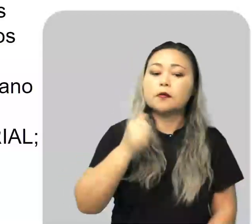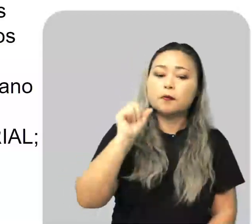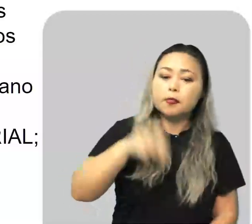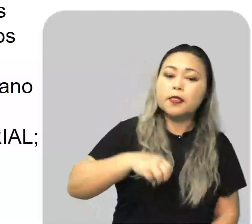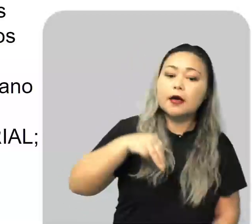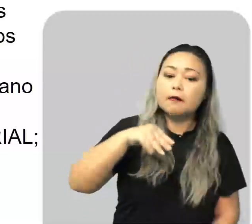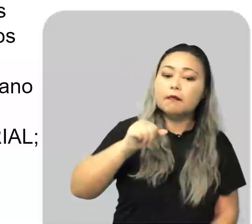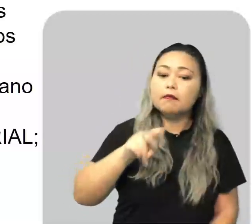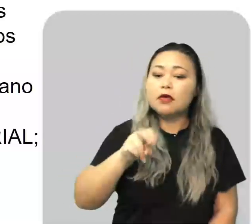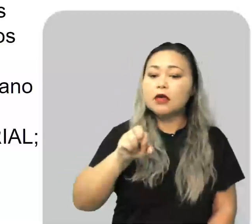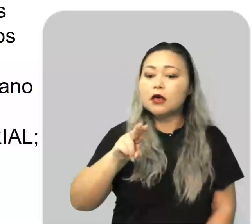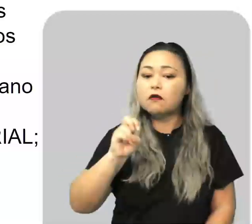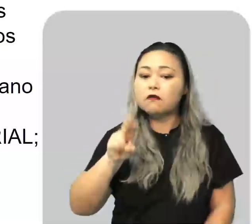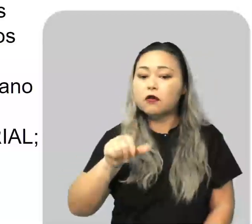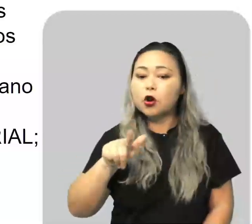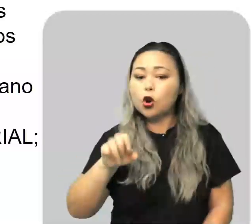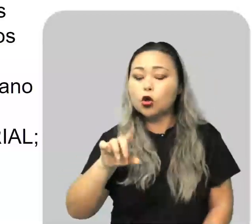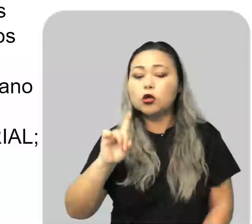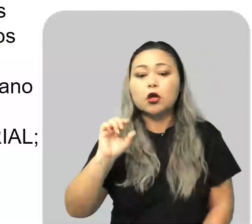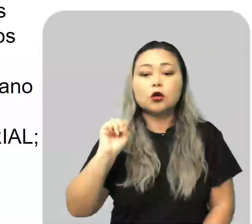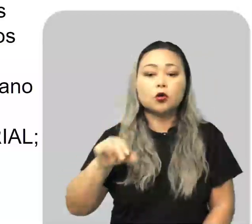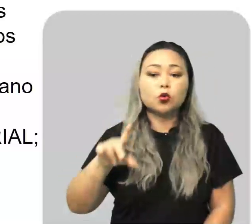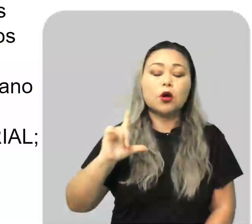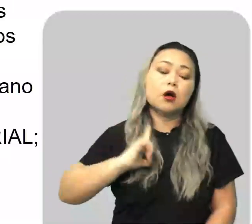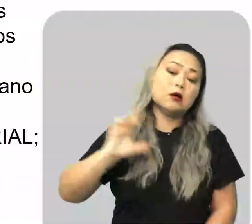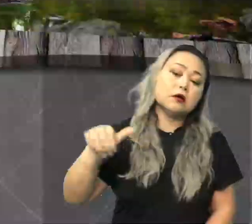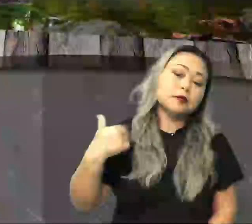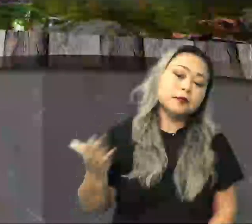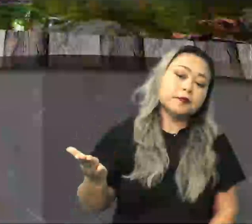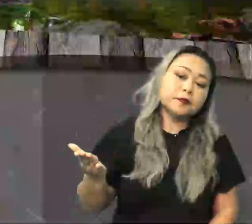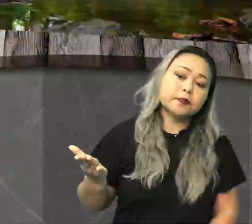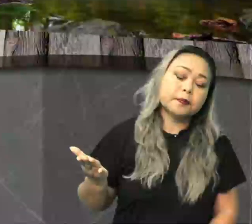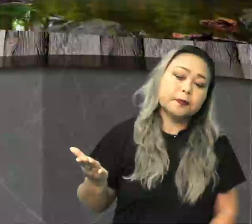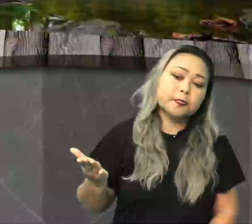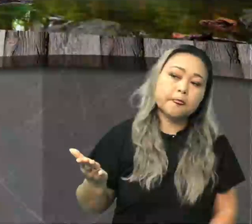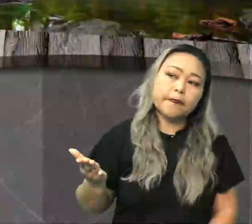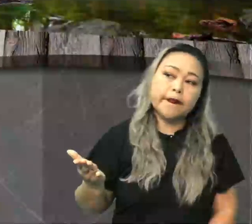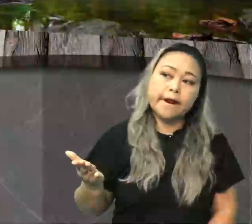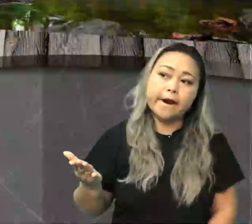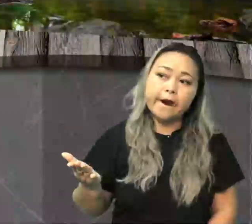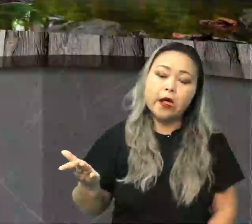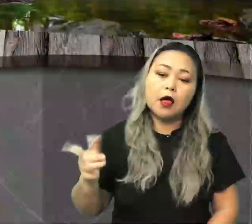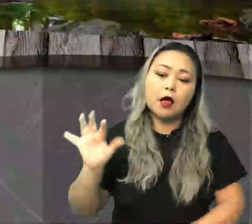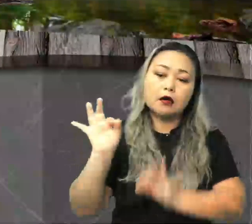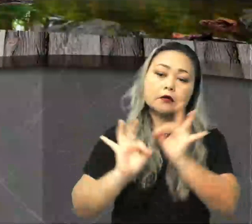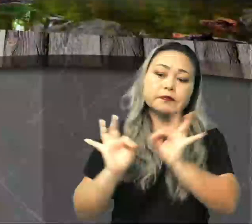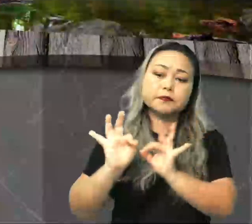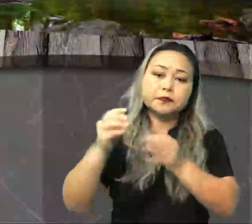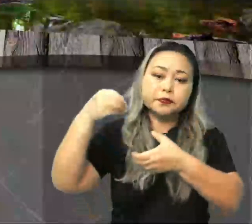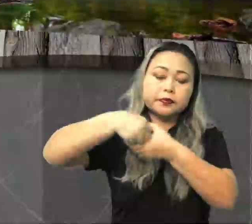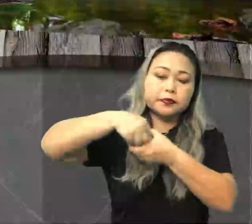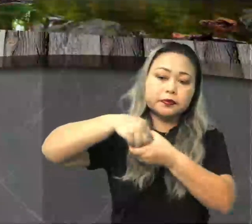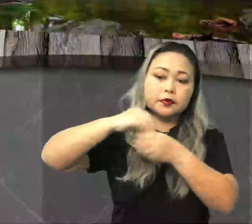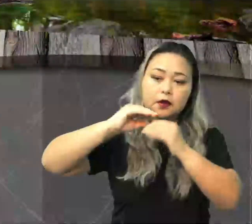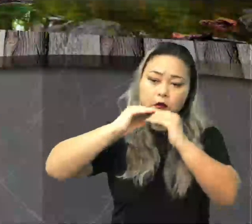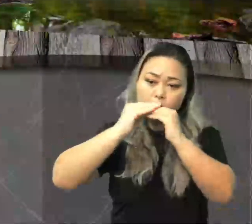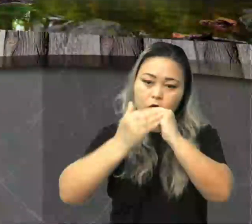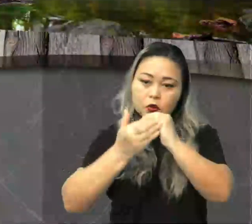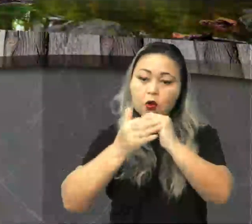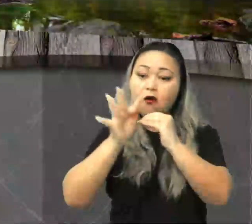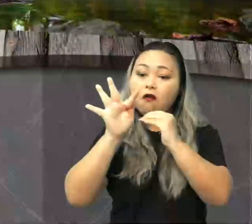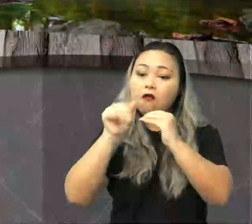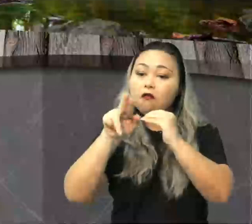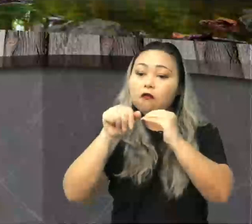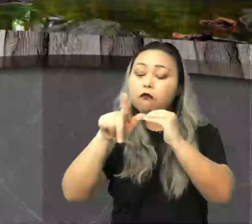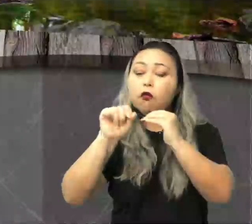micovirologia. Galera, então, a presença desses estruturas virais nesses esporos dos fungos